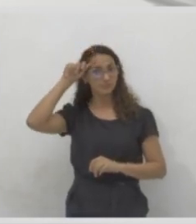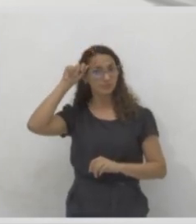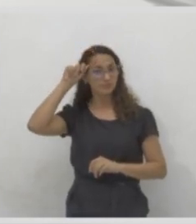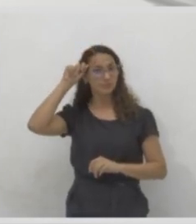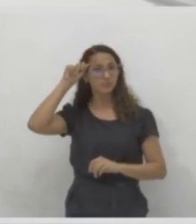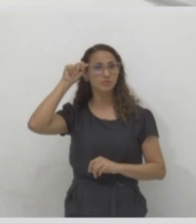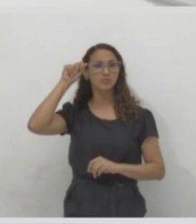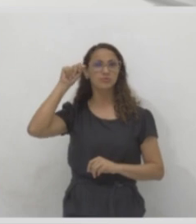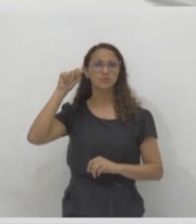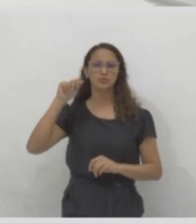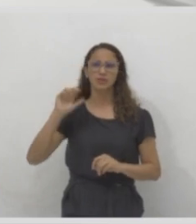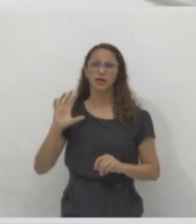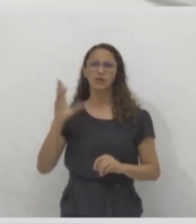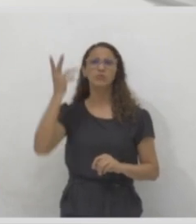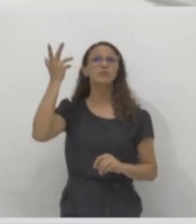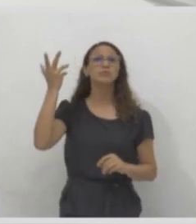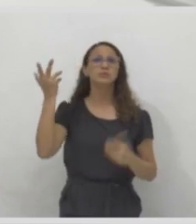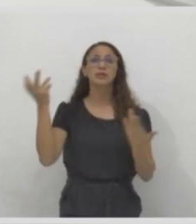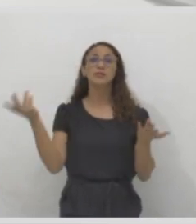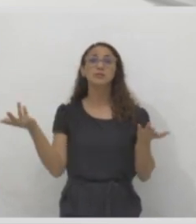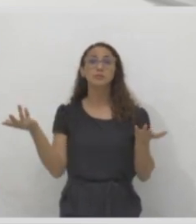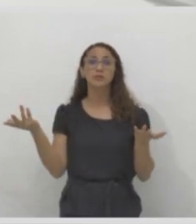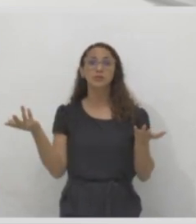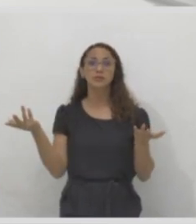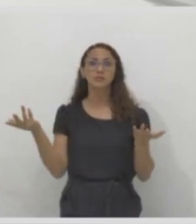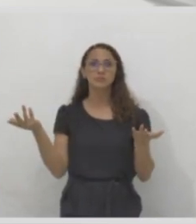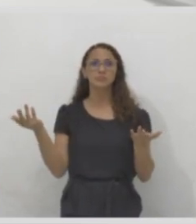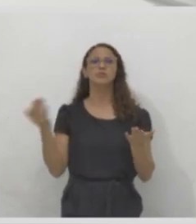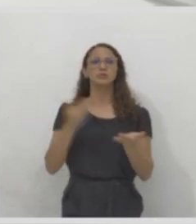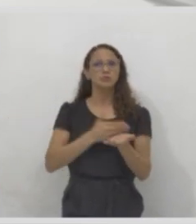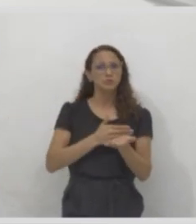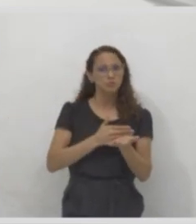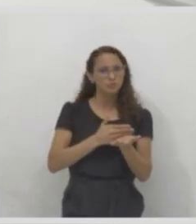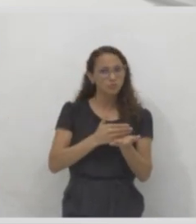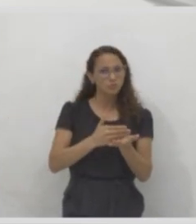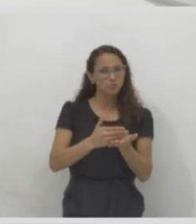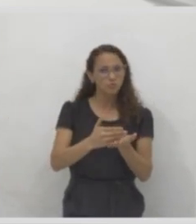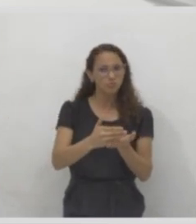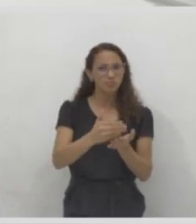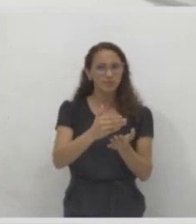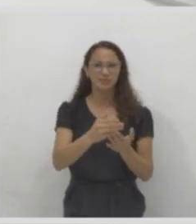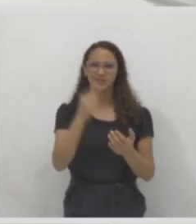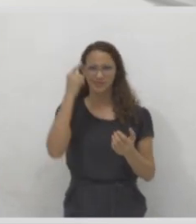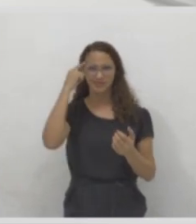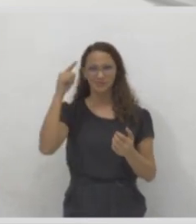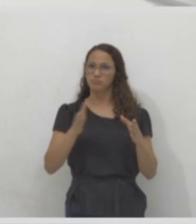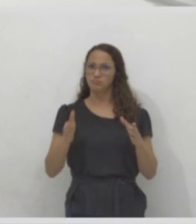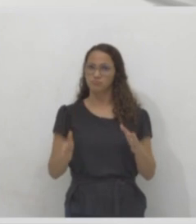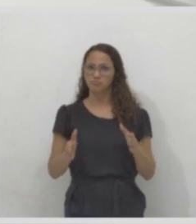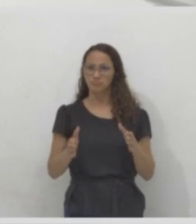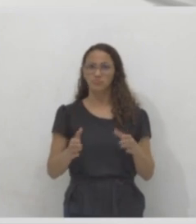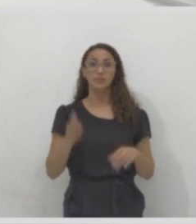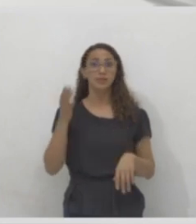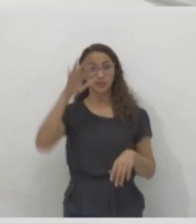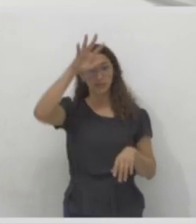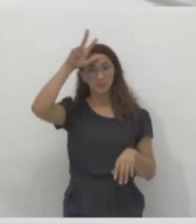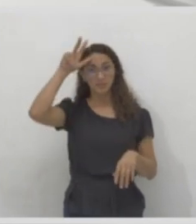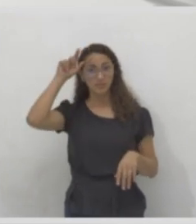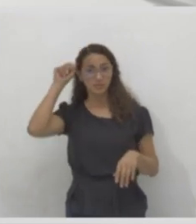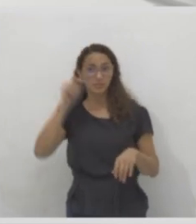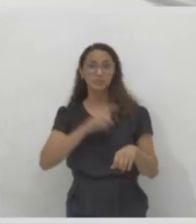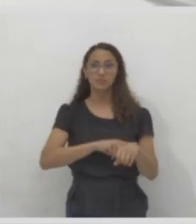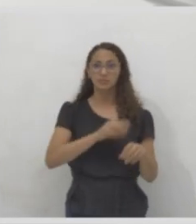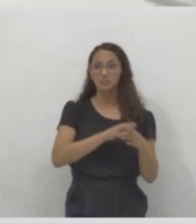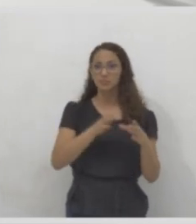ela acontece a partir do momento em que se iniciou a exploração do látex na Amazônia. Na Amazônia, a Belle